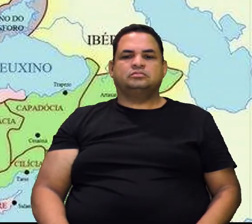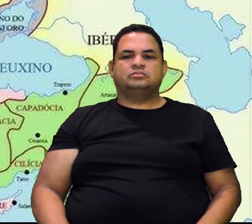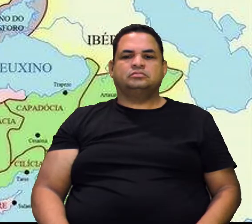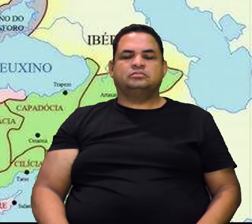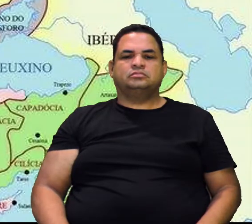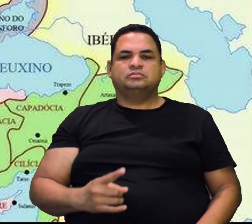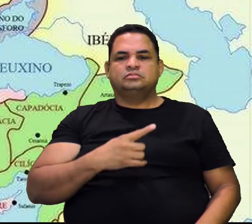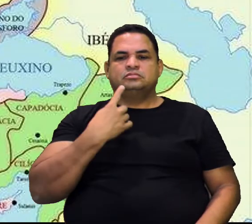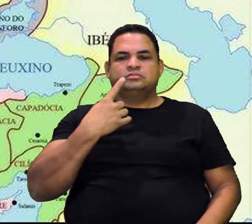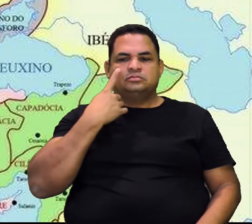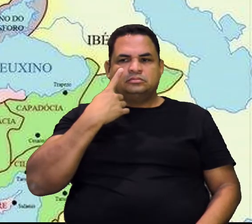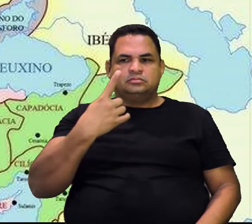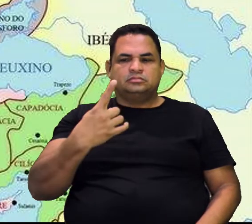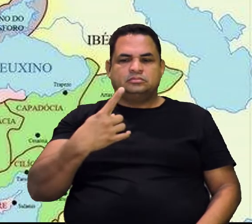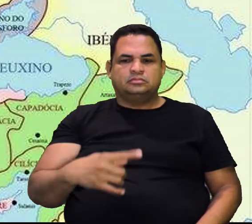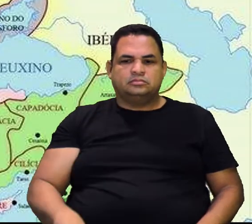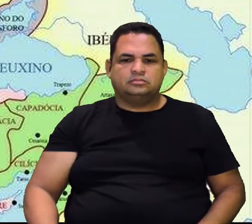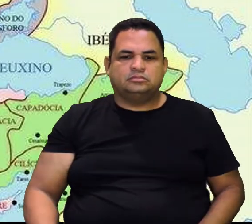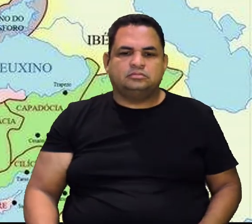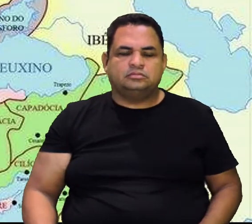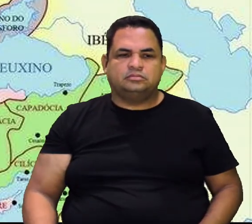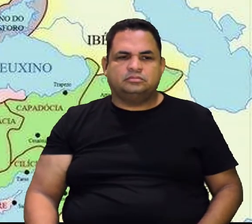aí nós estamos observando